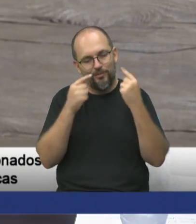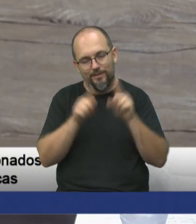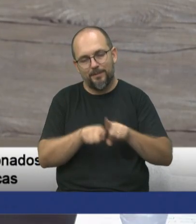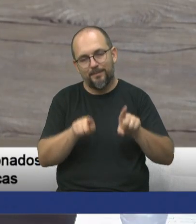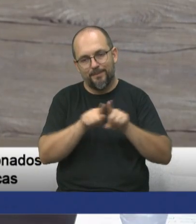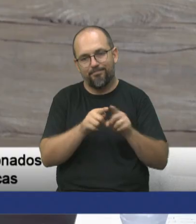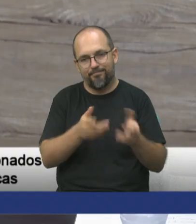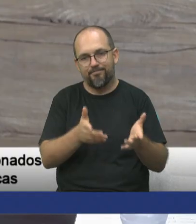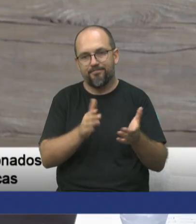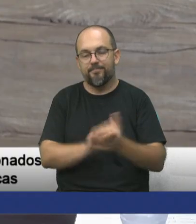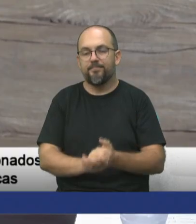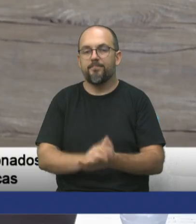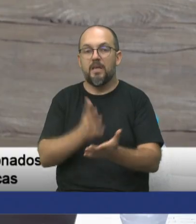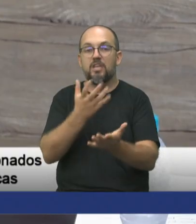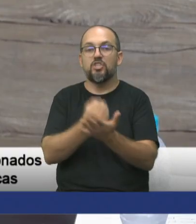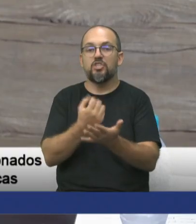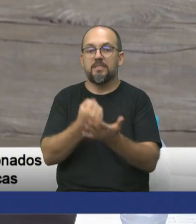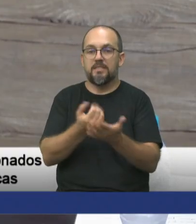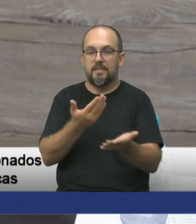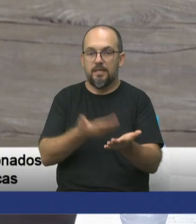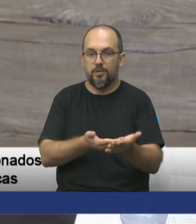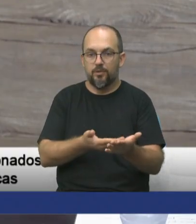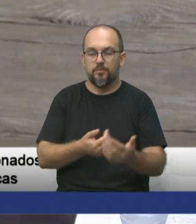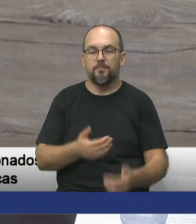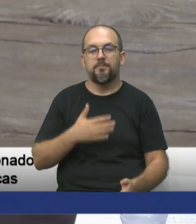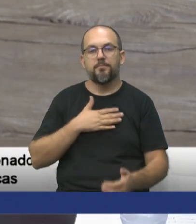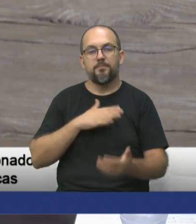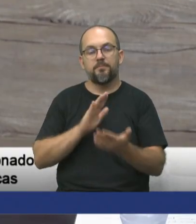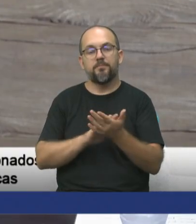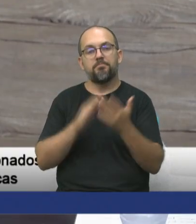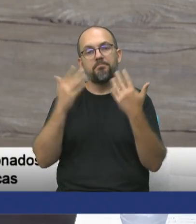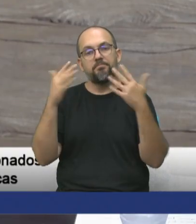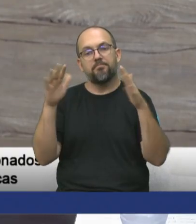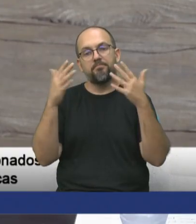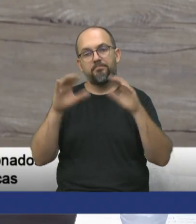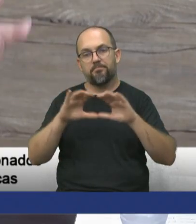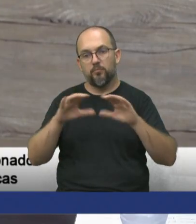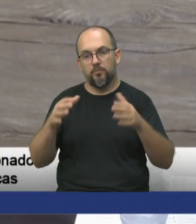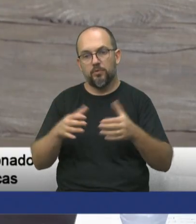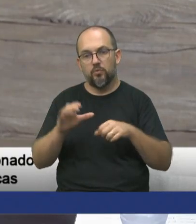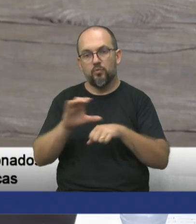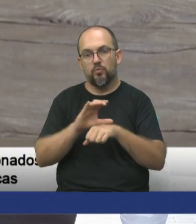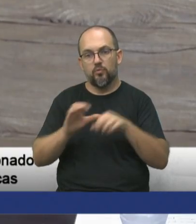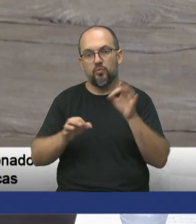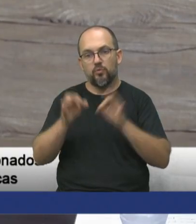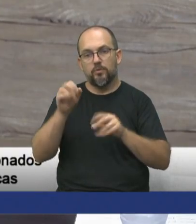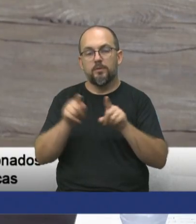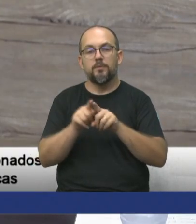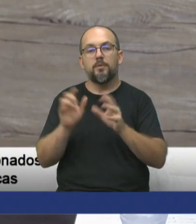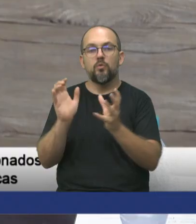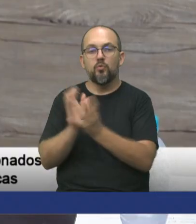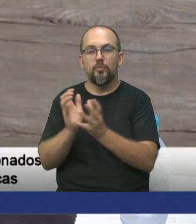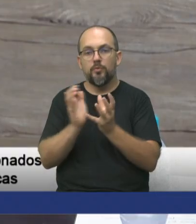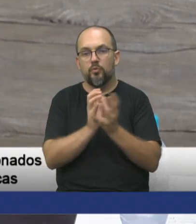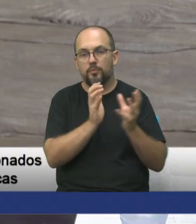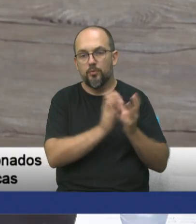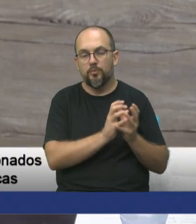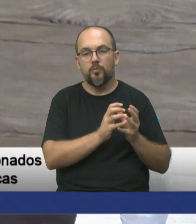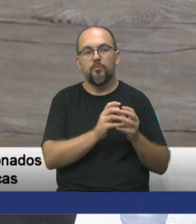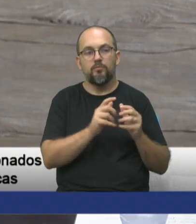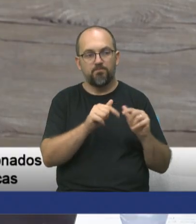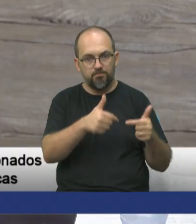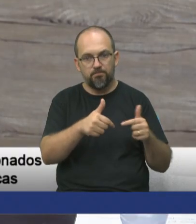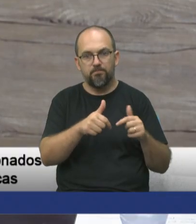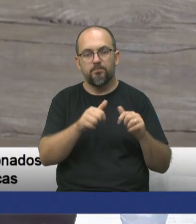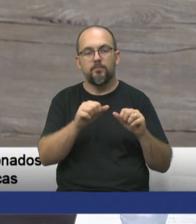Então, deixar isso registrado. Meus parabéns à Comissão de Constituição e Justiça e às frentes parlamentares que fazem esse tipo